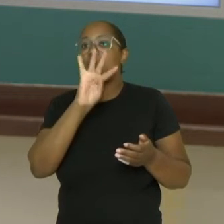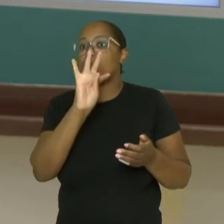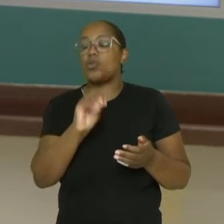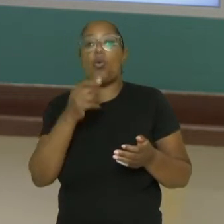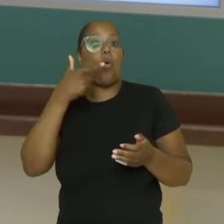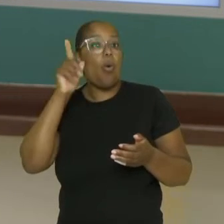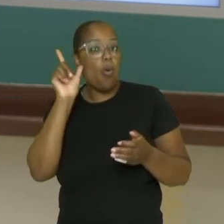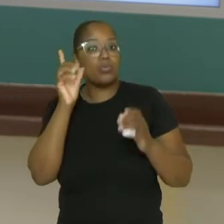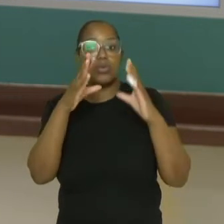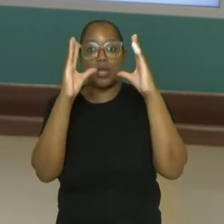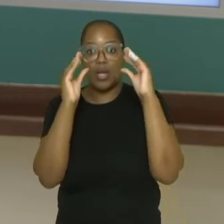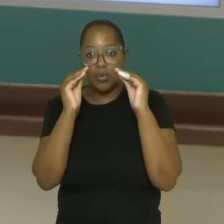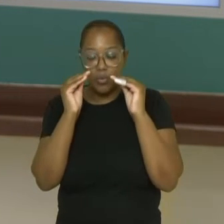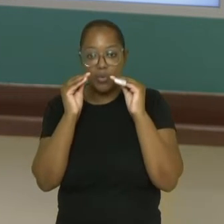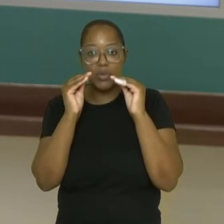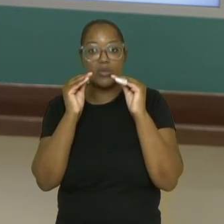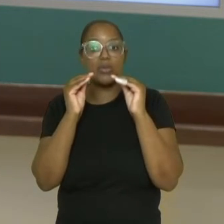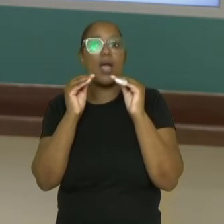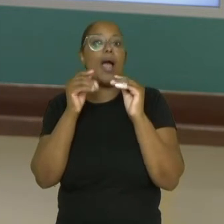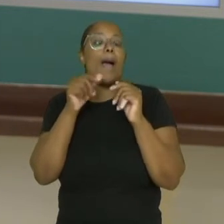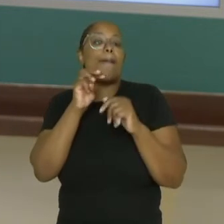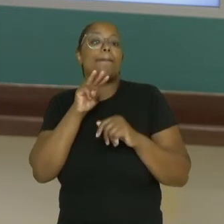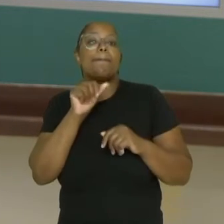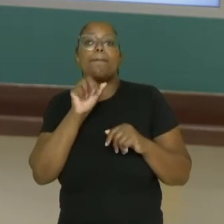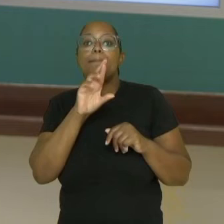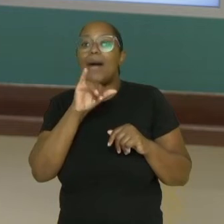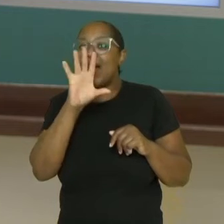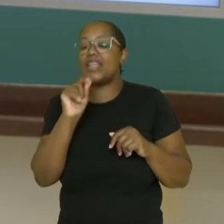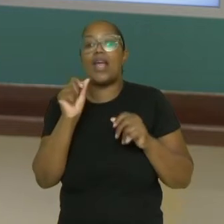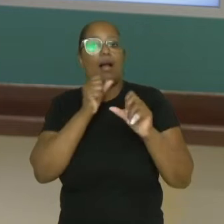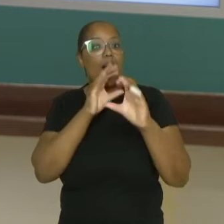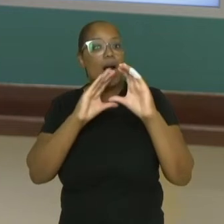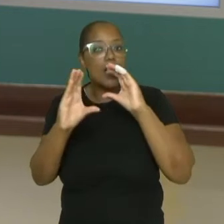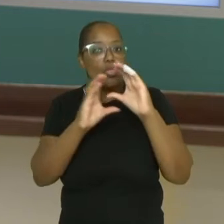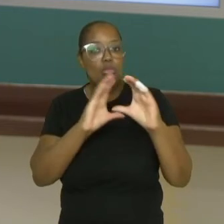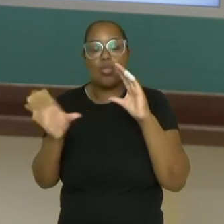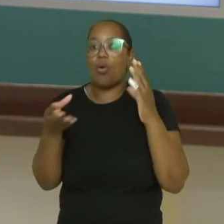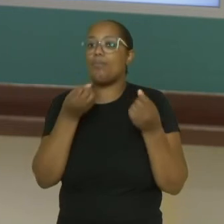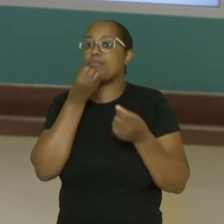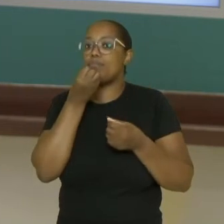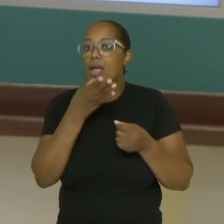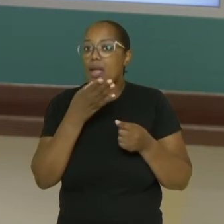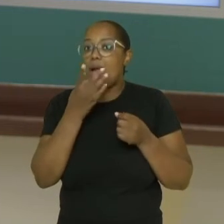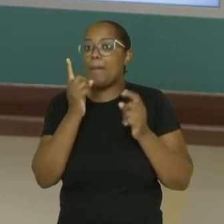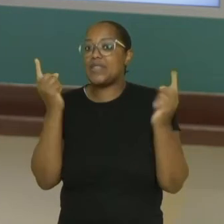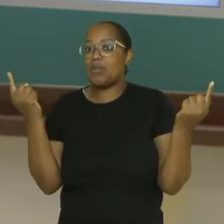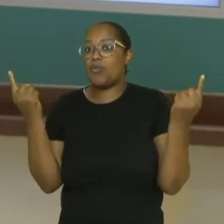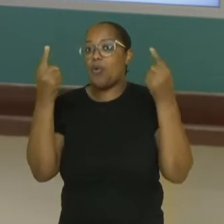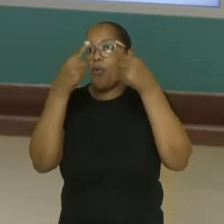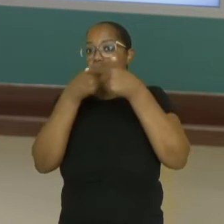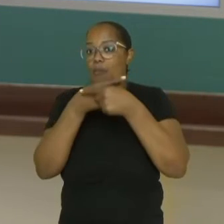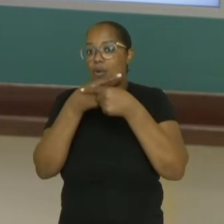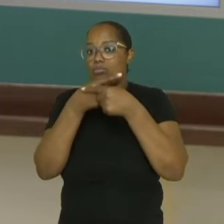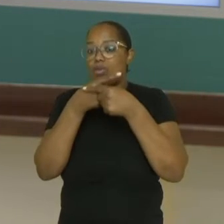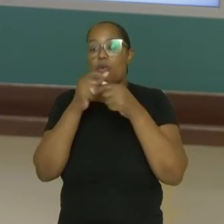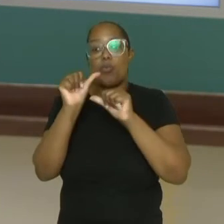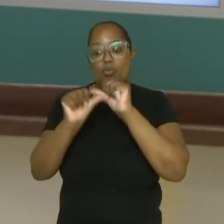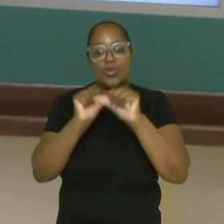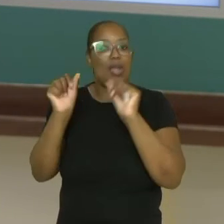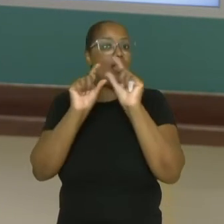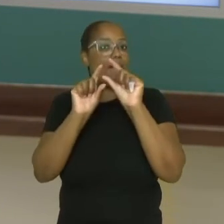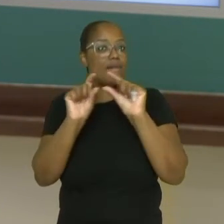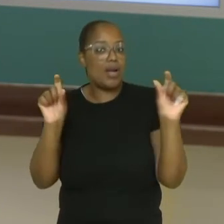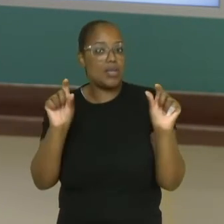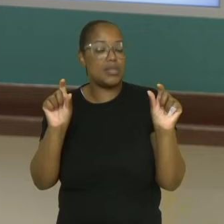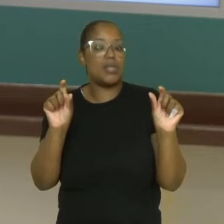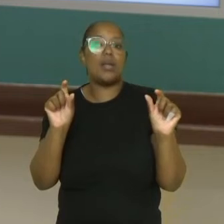assim, ontem à noite, Maria cantou muito bem. Aí eu inverti um pouquinho, né, a ordem da frase.